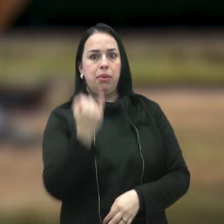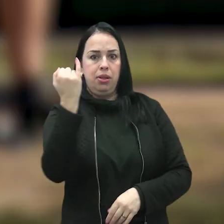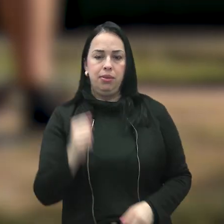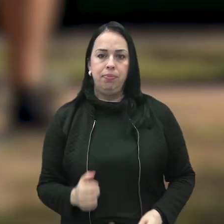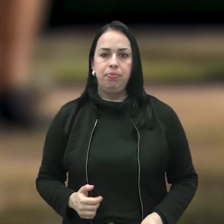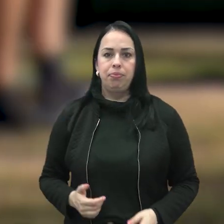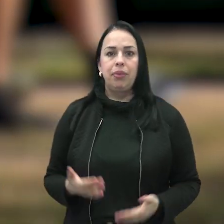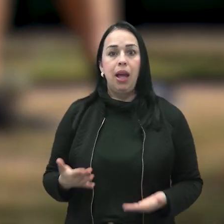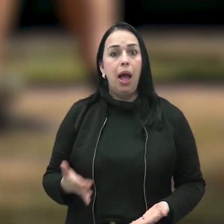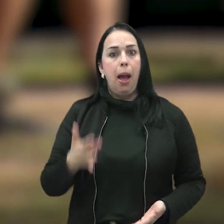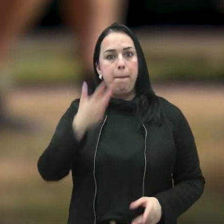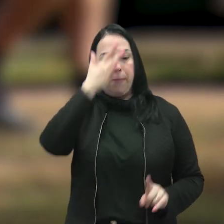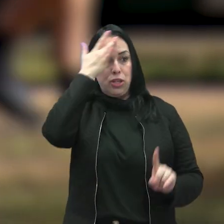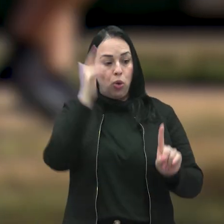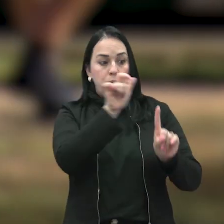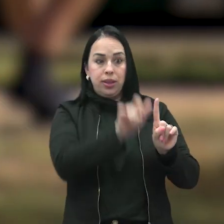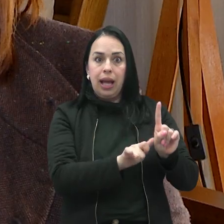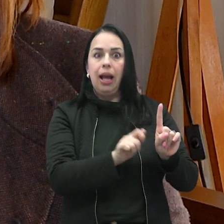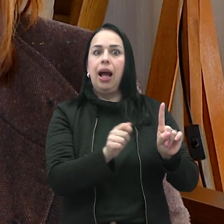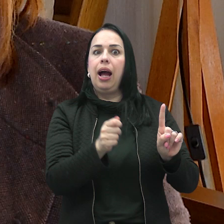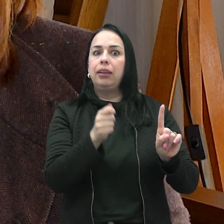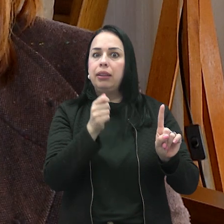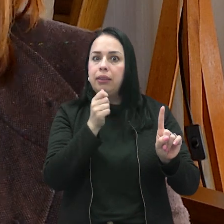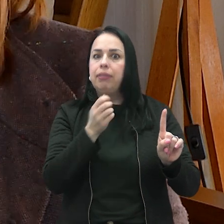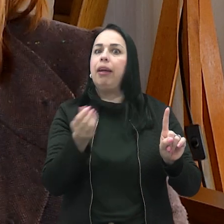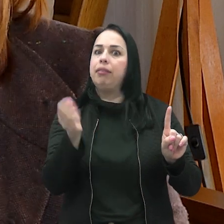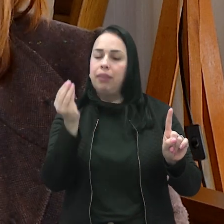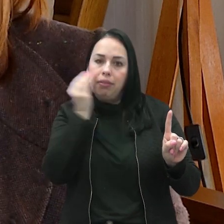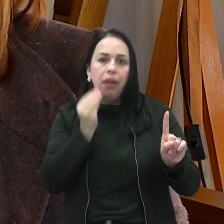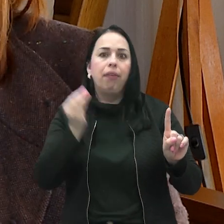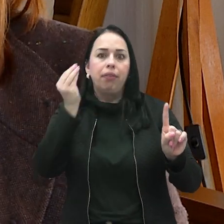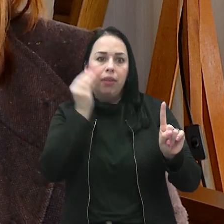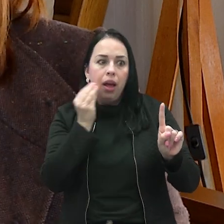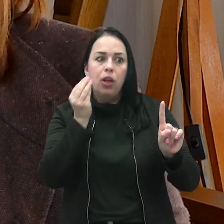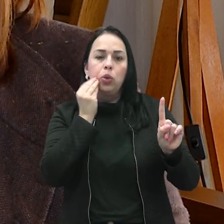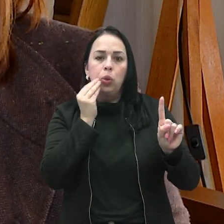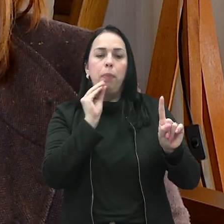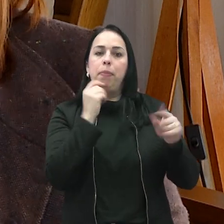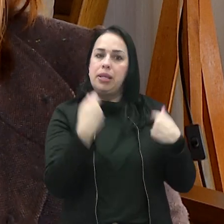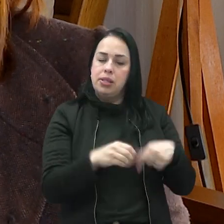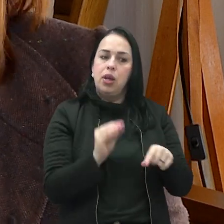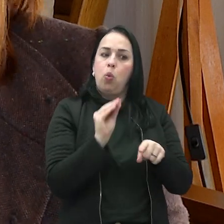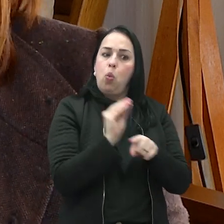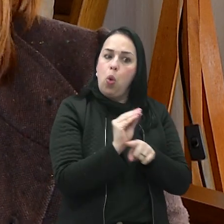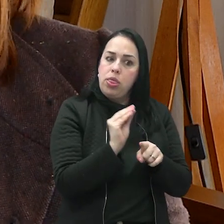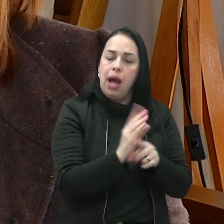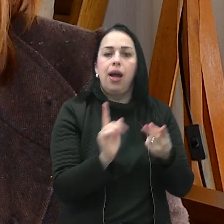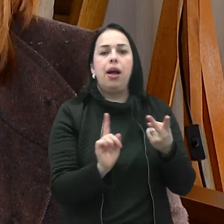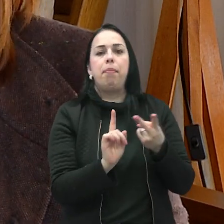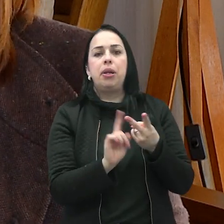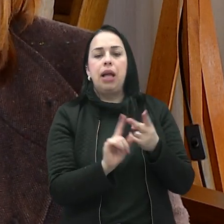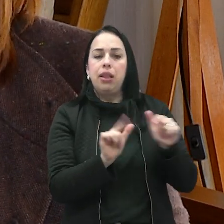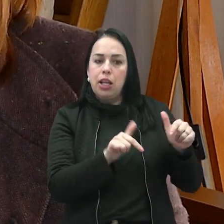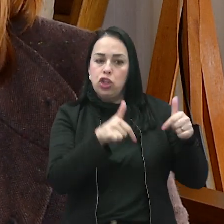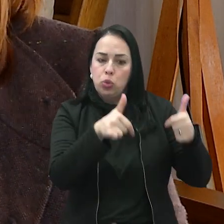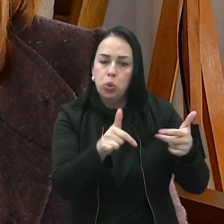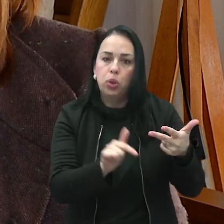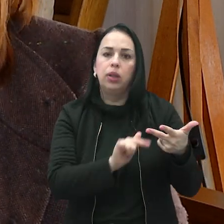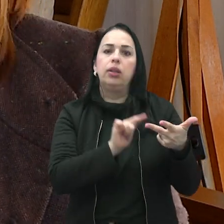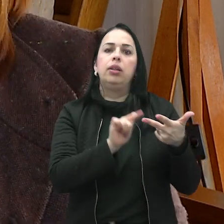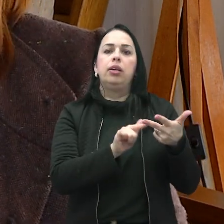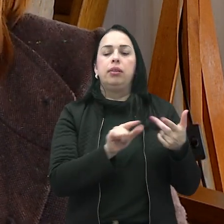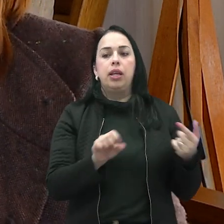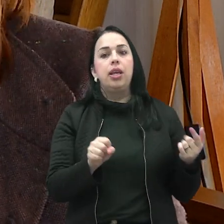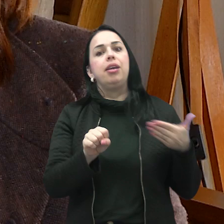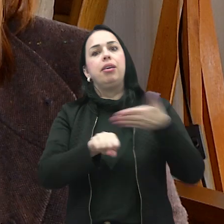do tratamento para a dependência química. Uma pessoa que está em recuperação, ela precisa cuidar de si, ela precisa cuidar das suas